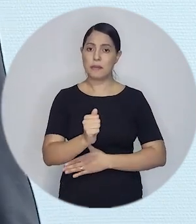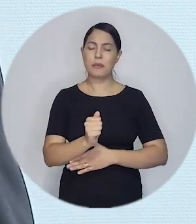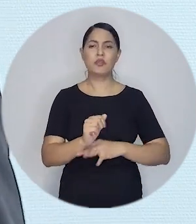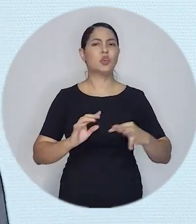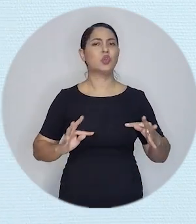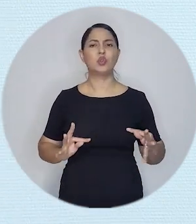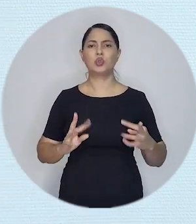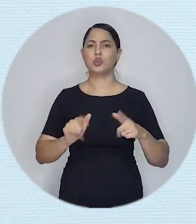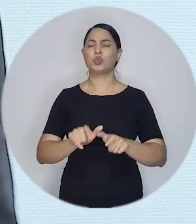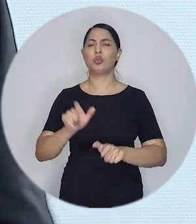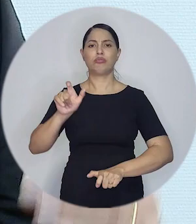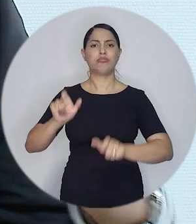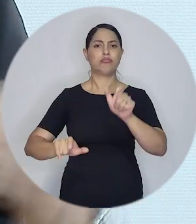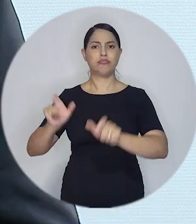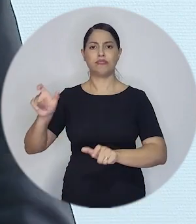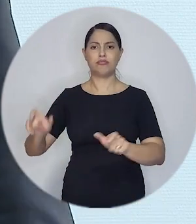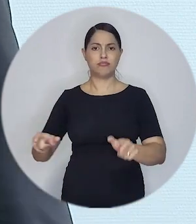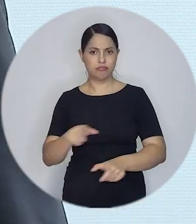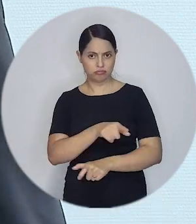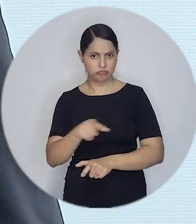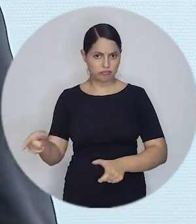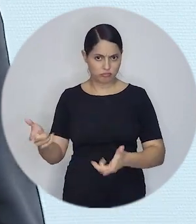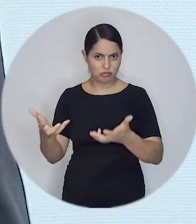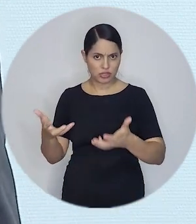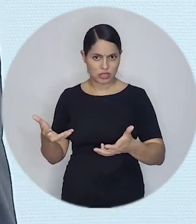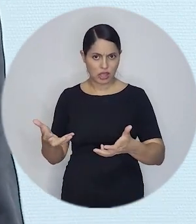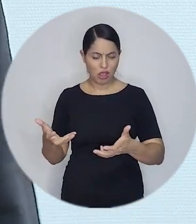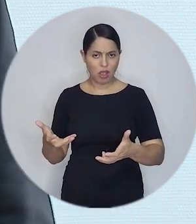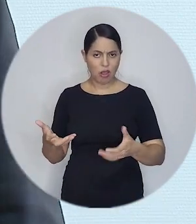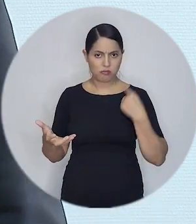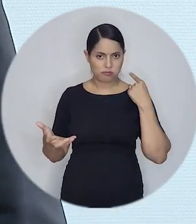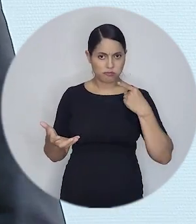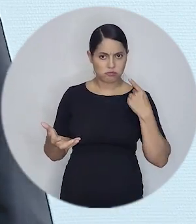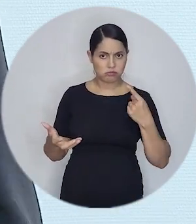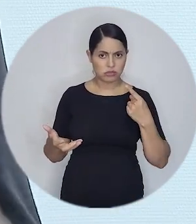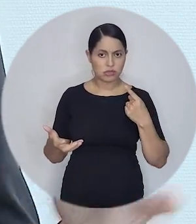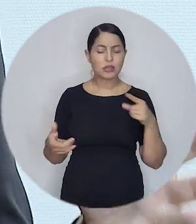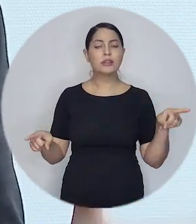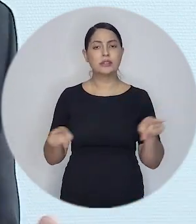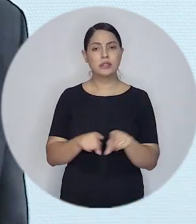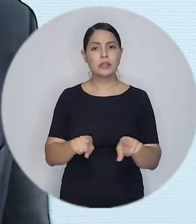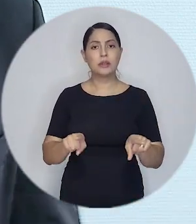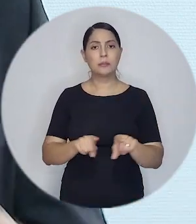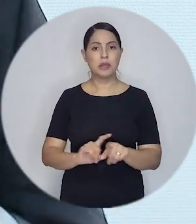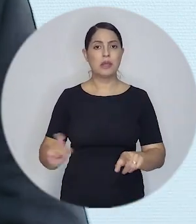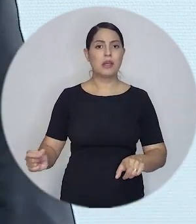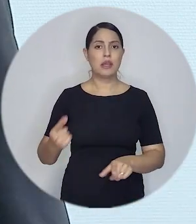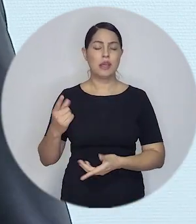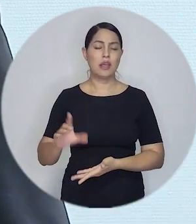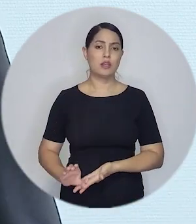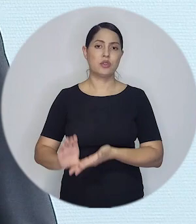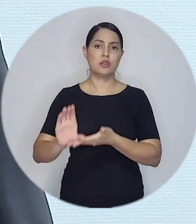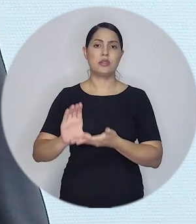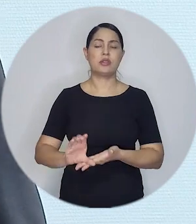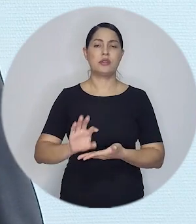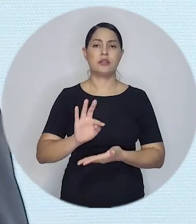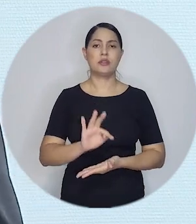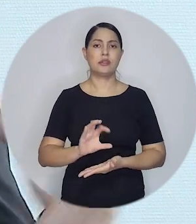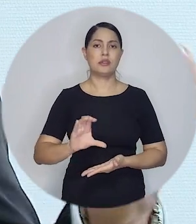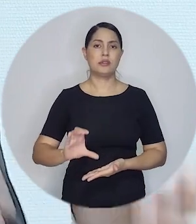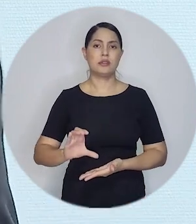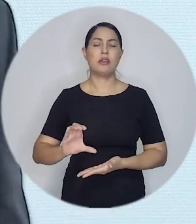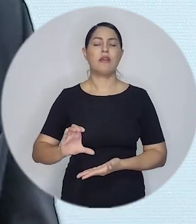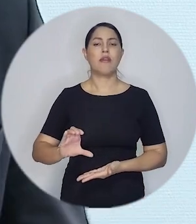de ordem em face de todos aqueles que querem ingressar na profissão, incluindo os ex-conselheiros de tribunais de